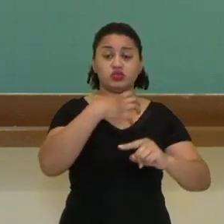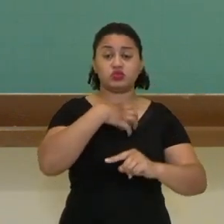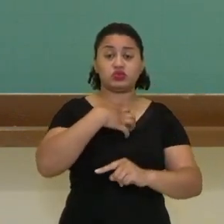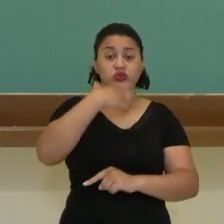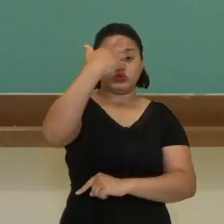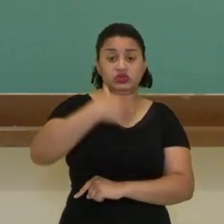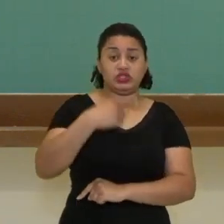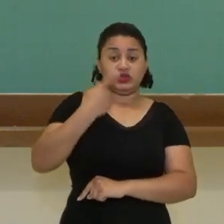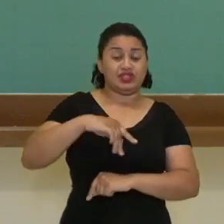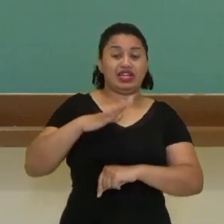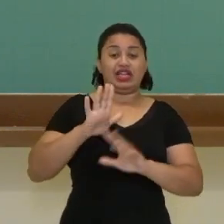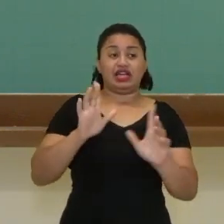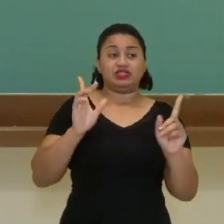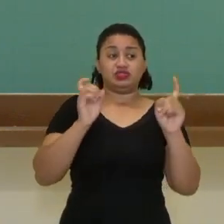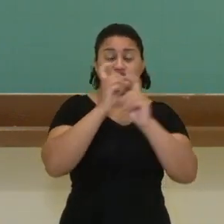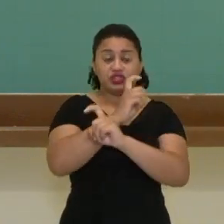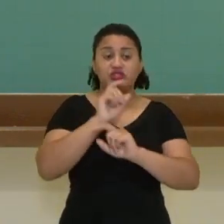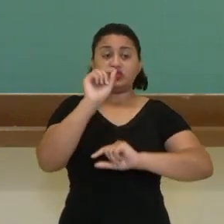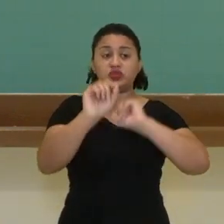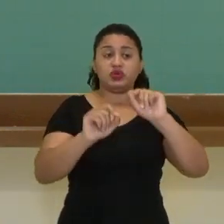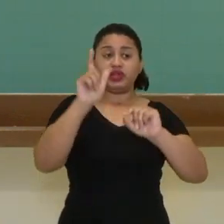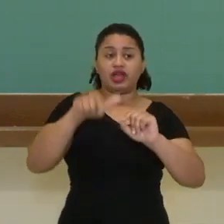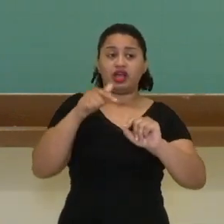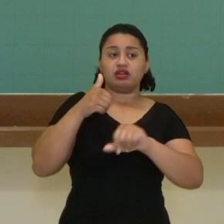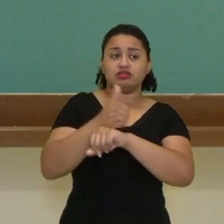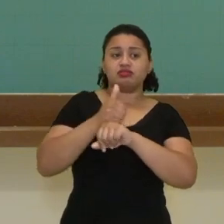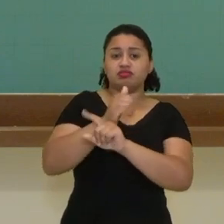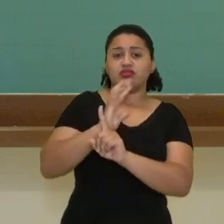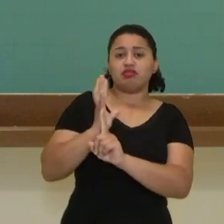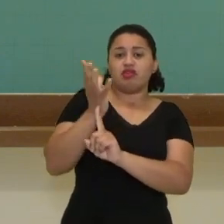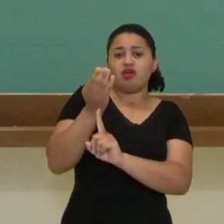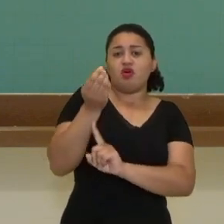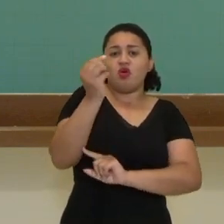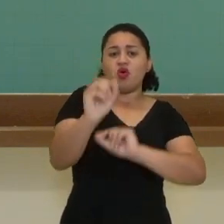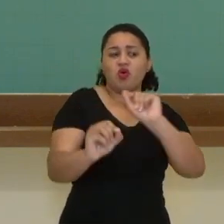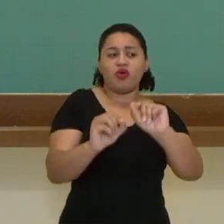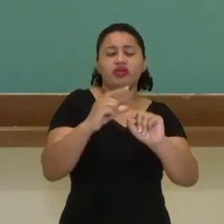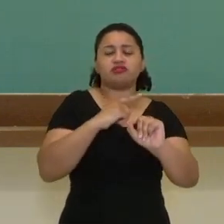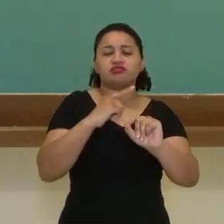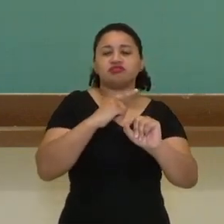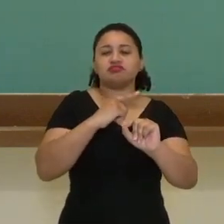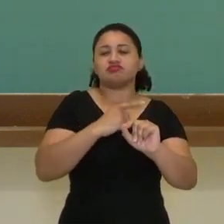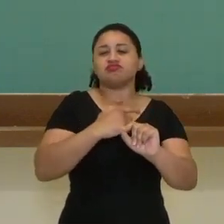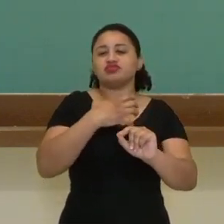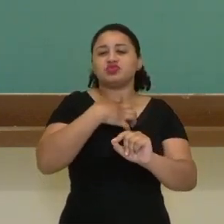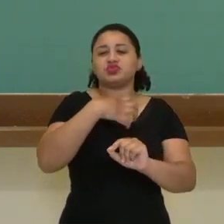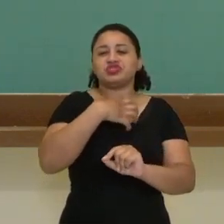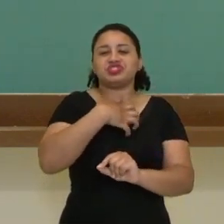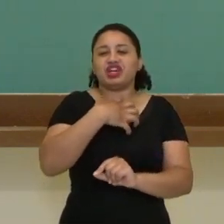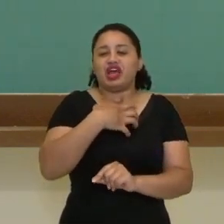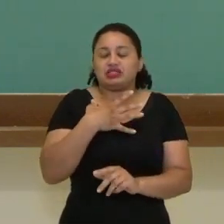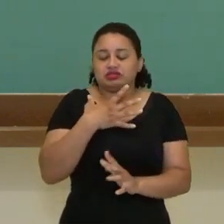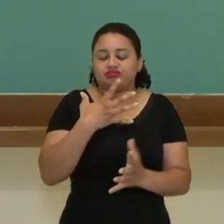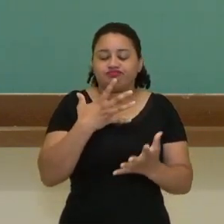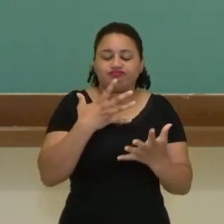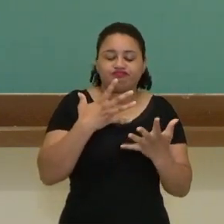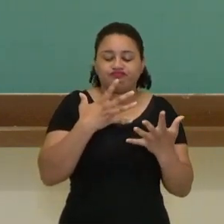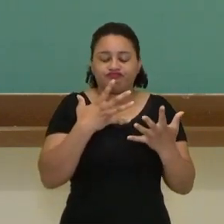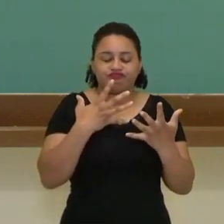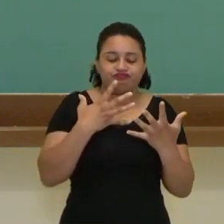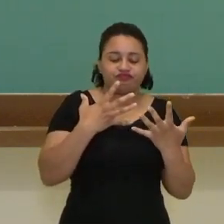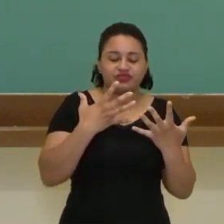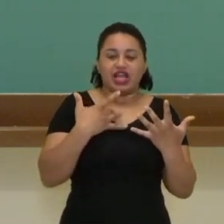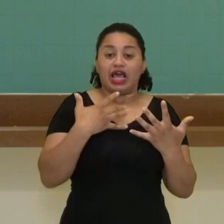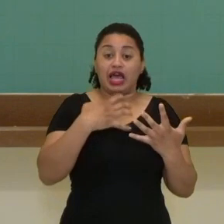é fácil. Ele é um artista que tem uma personalidade muito forte, ele tem um ponto de vista